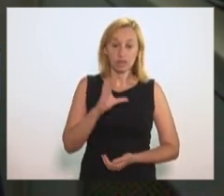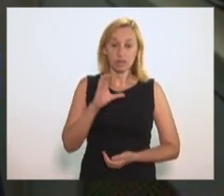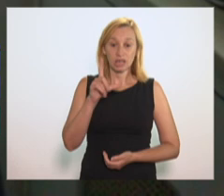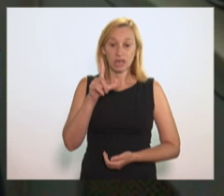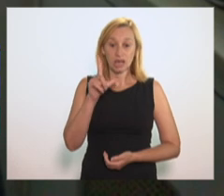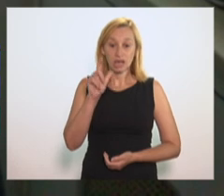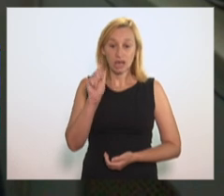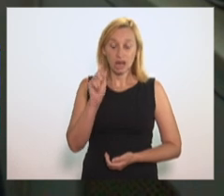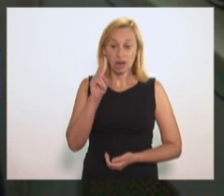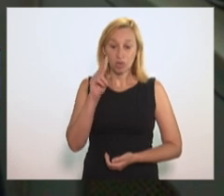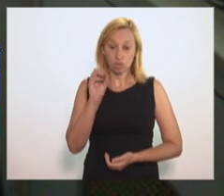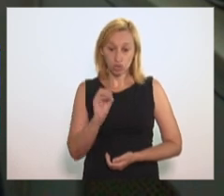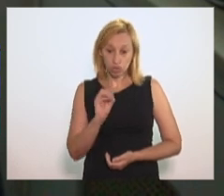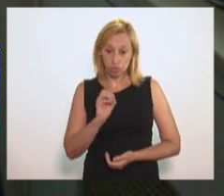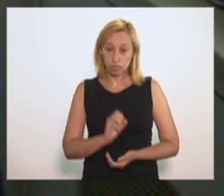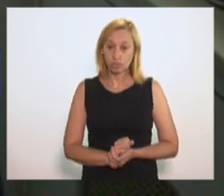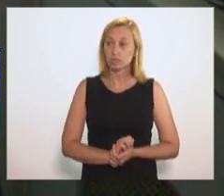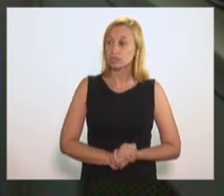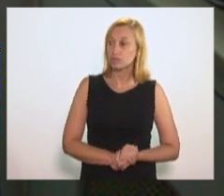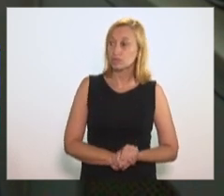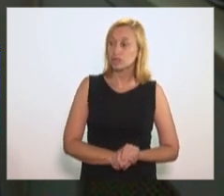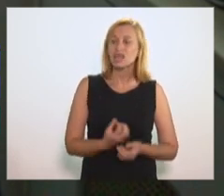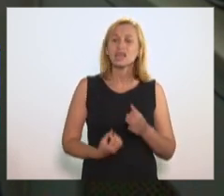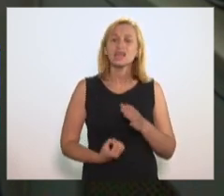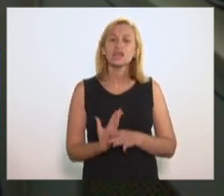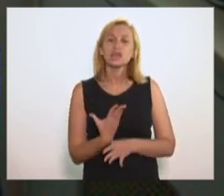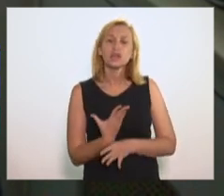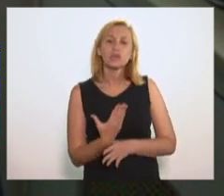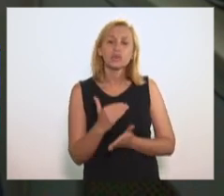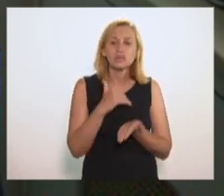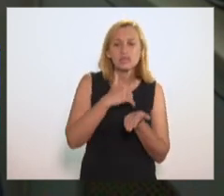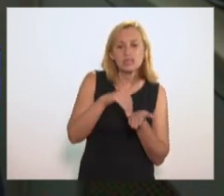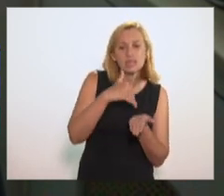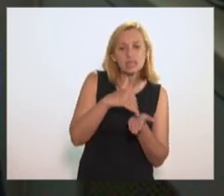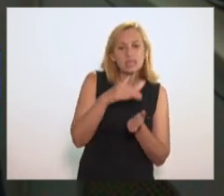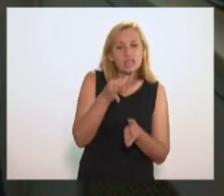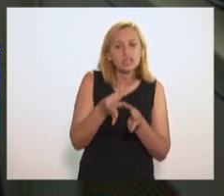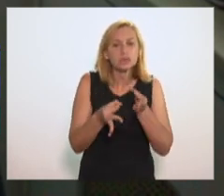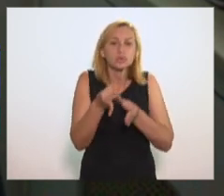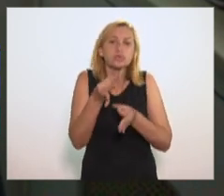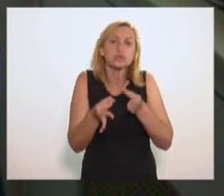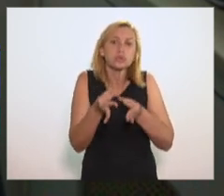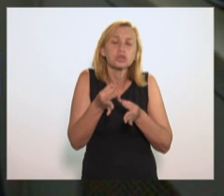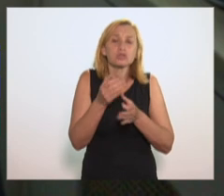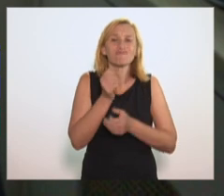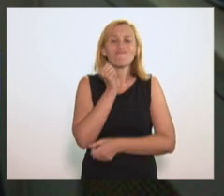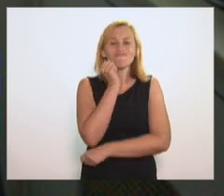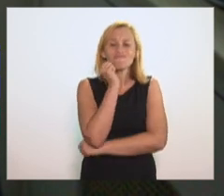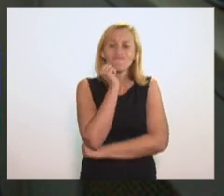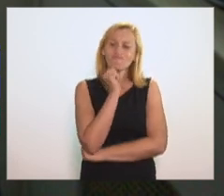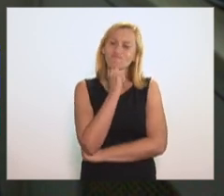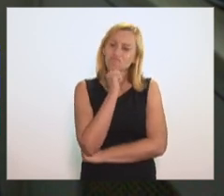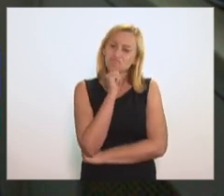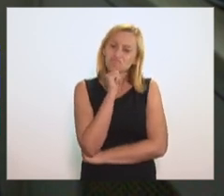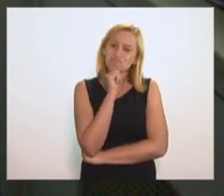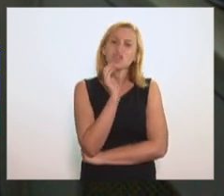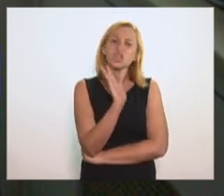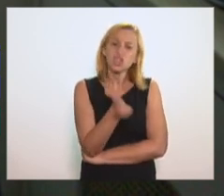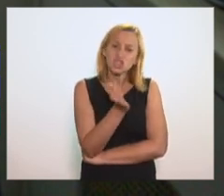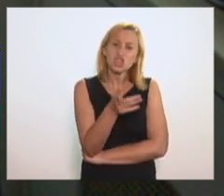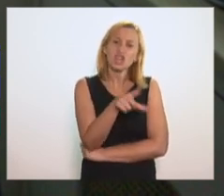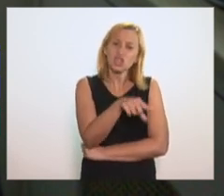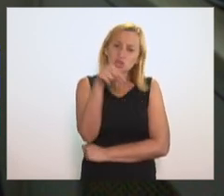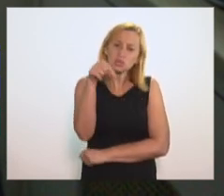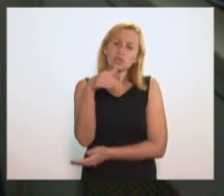Castro criou uma secretaria de justiça e já nomeou o